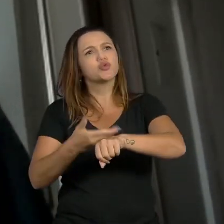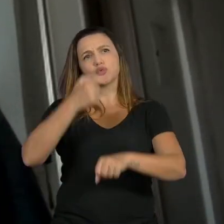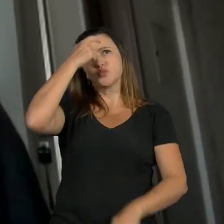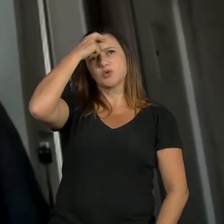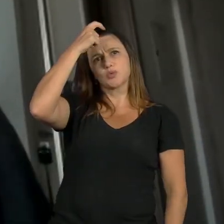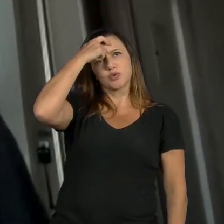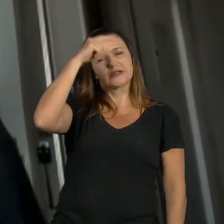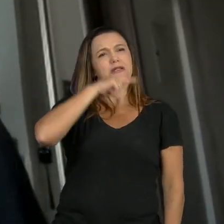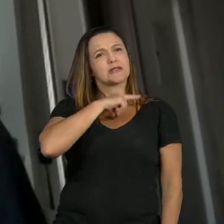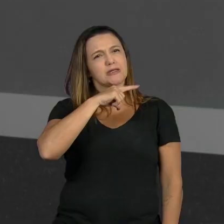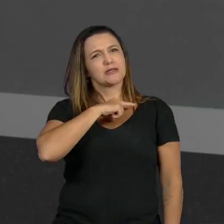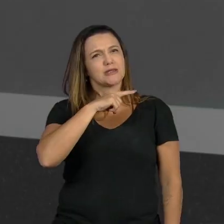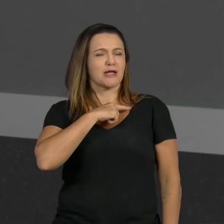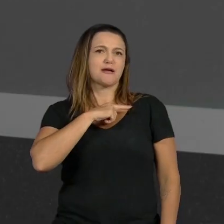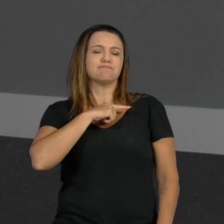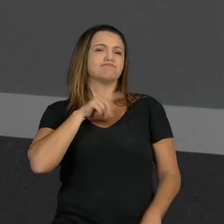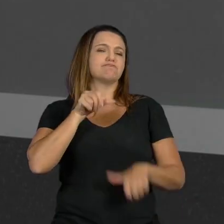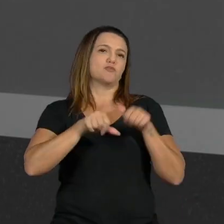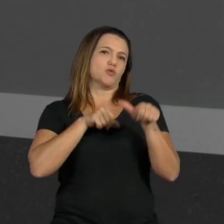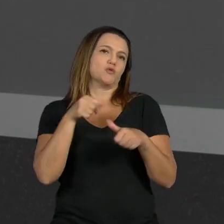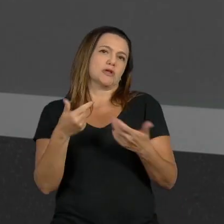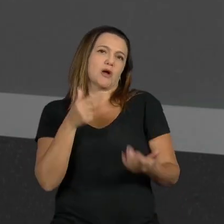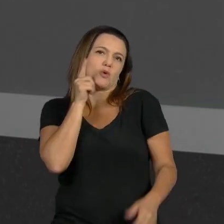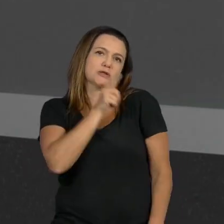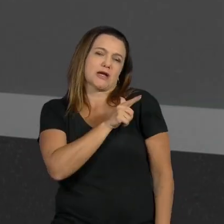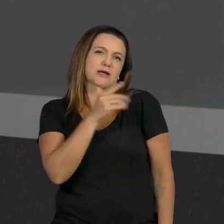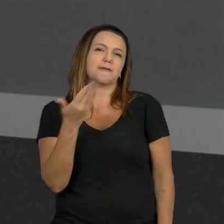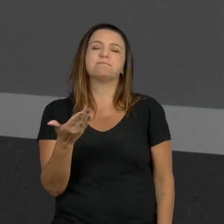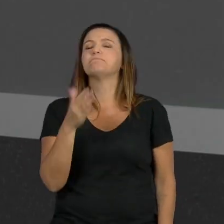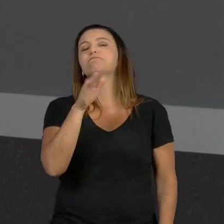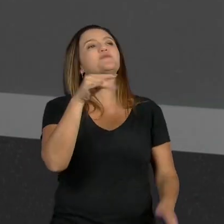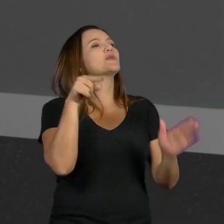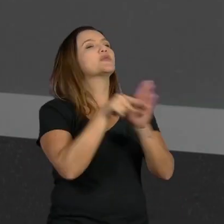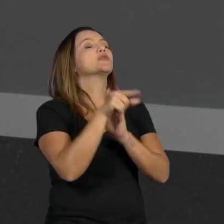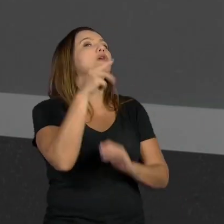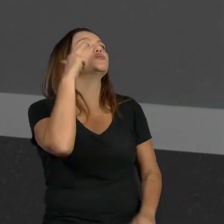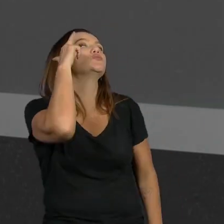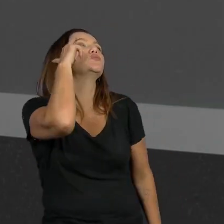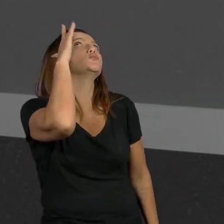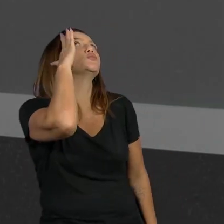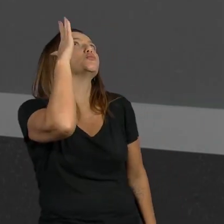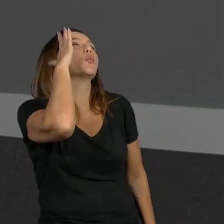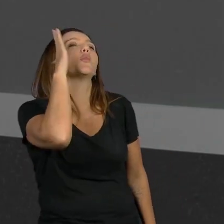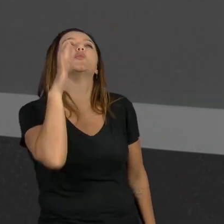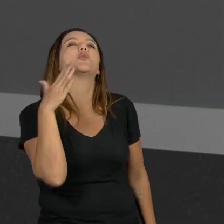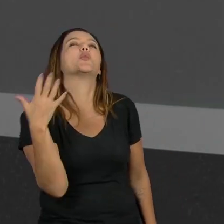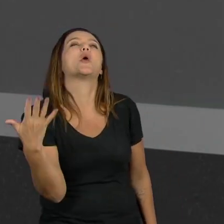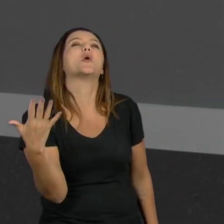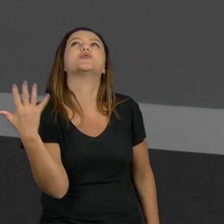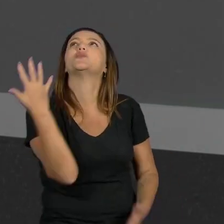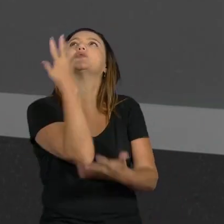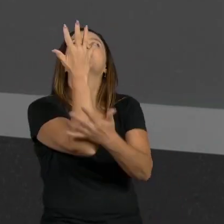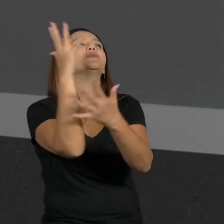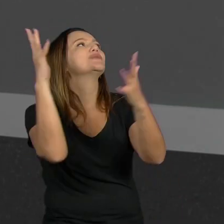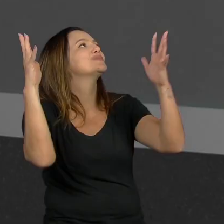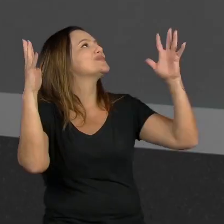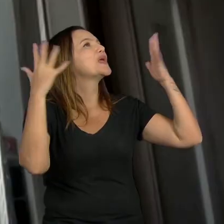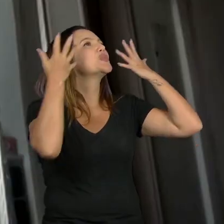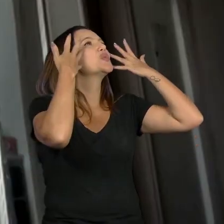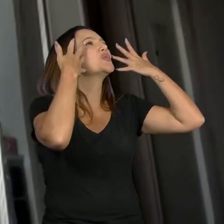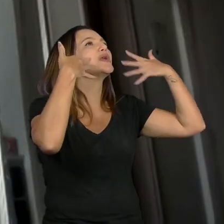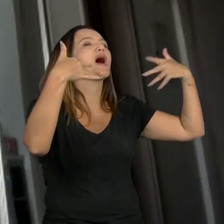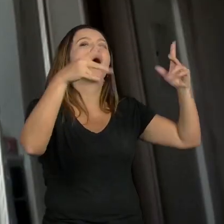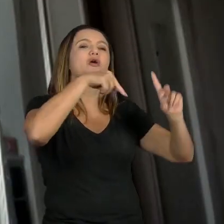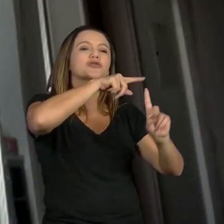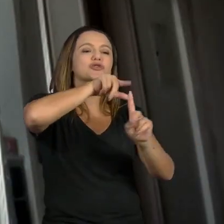enfim, gerar mais consciência. Quais são seus sonhos em relação aos ambientes naturais e às espécies? Que as